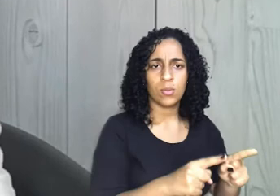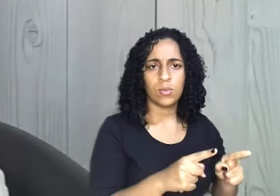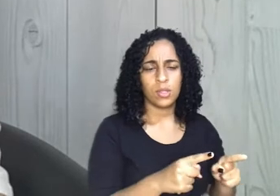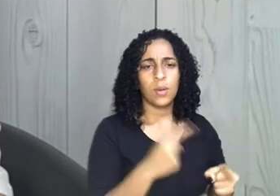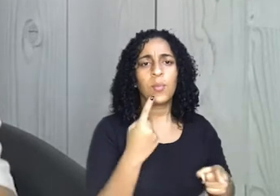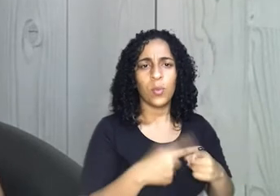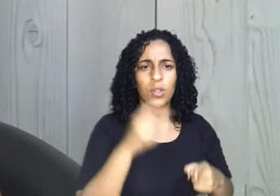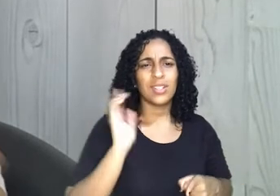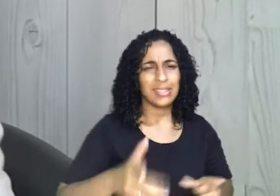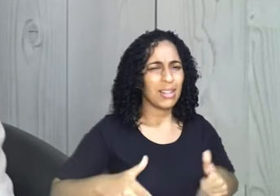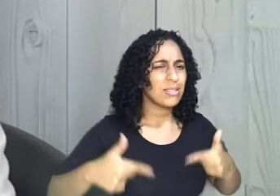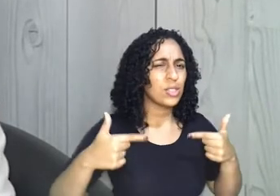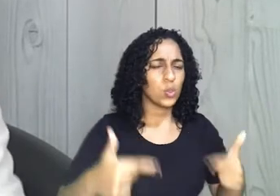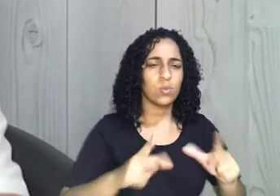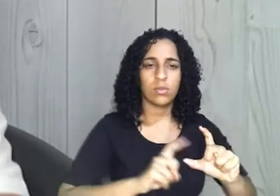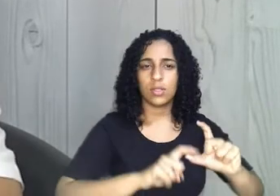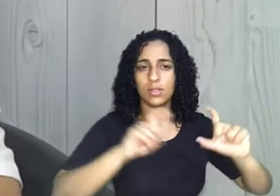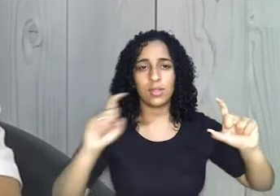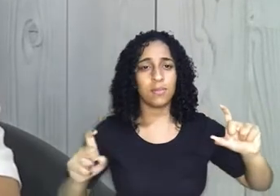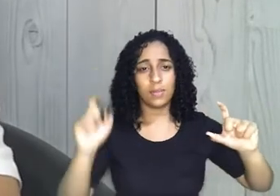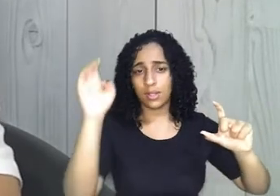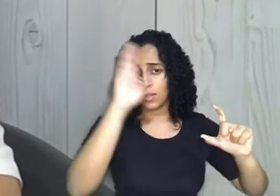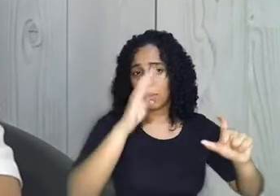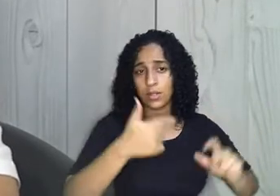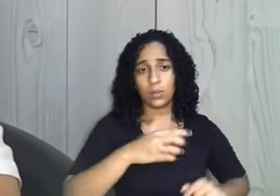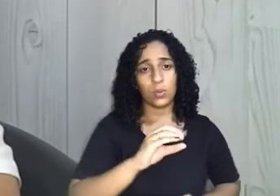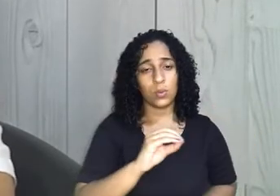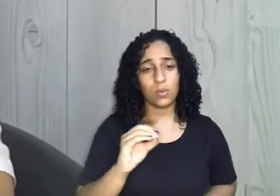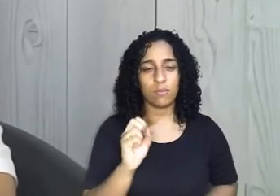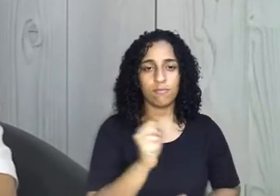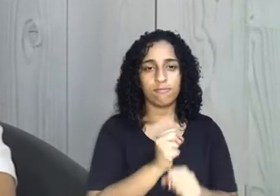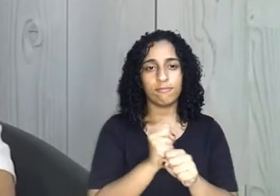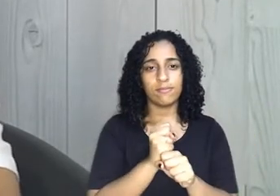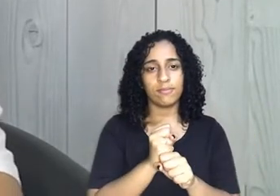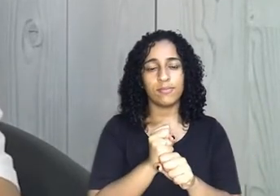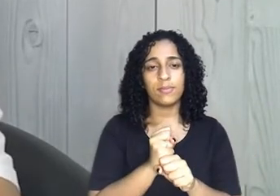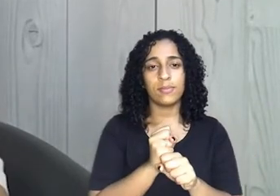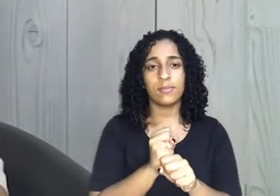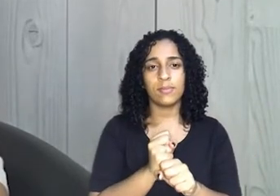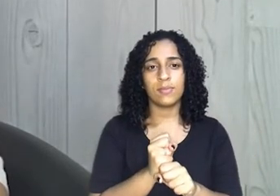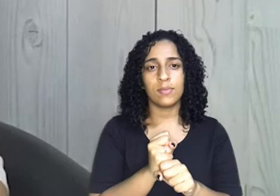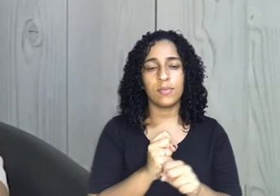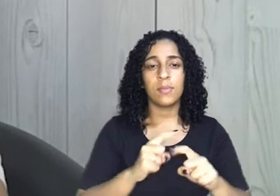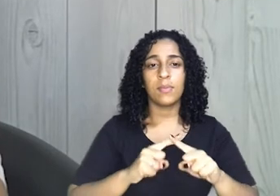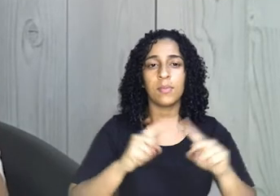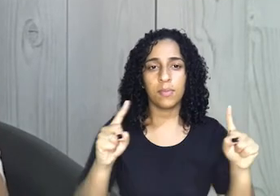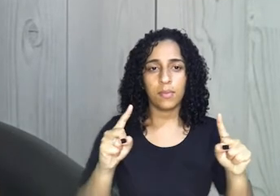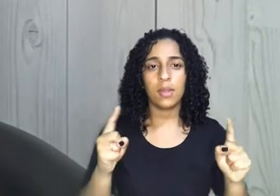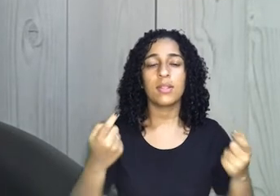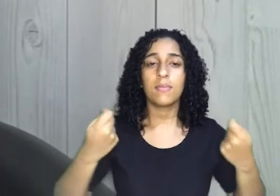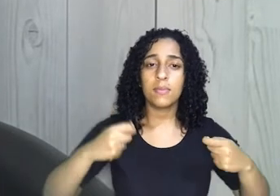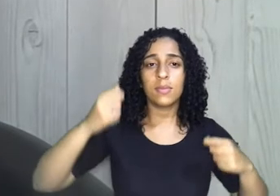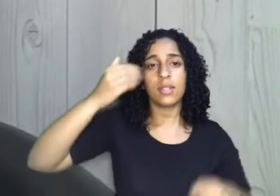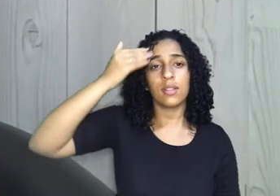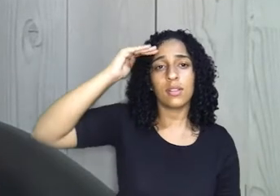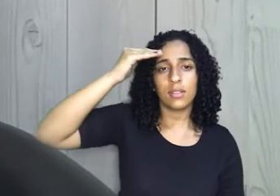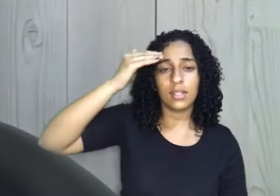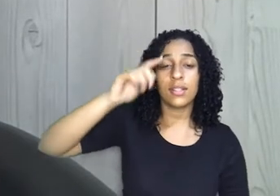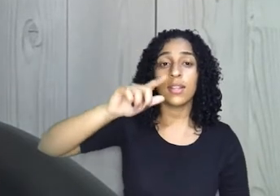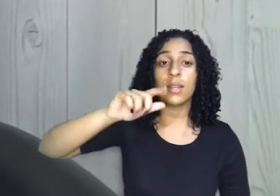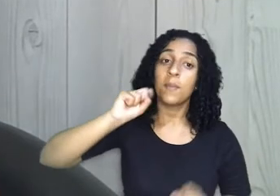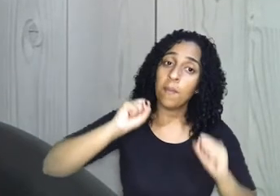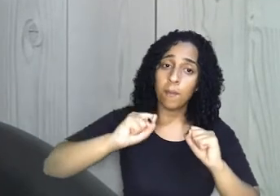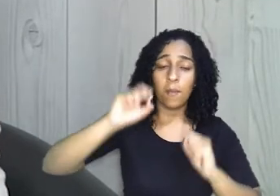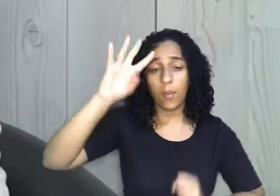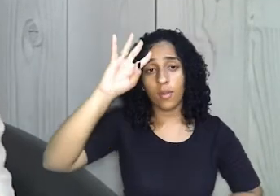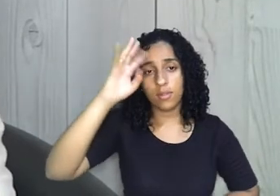isso né porque travamos várias lutas de independência ao longo desses 200 anos e mas a gente tem que